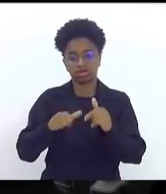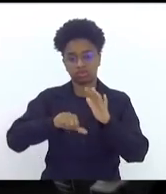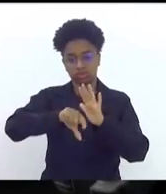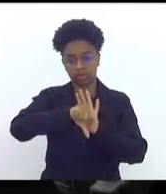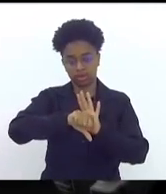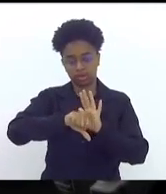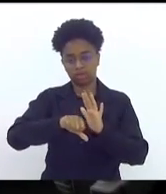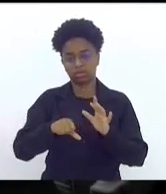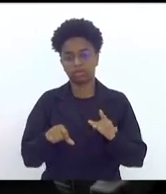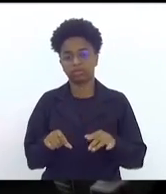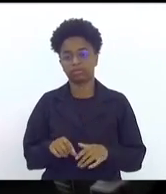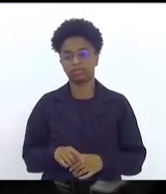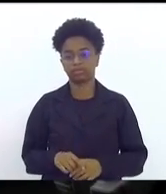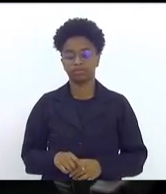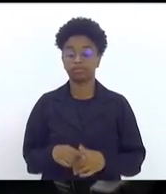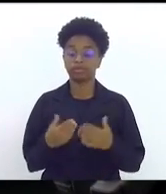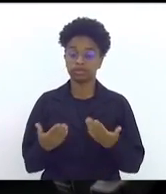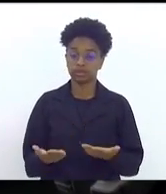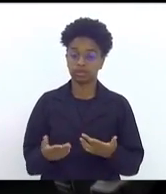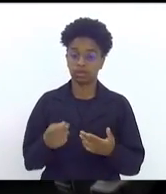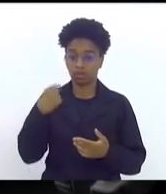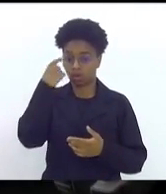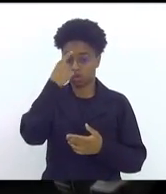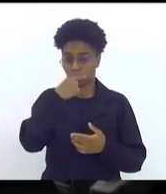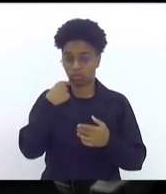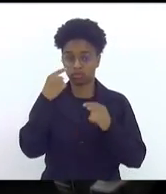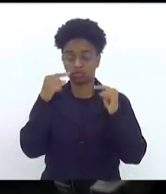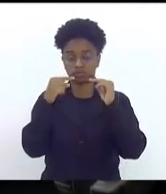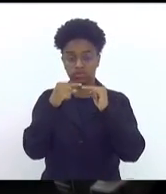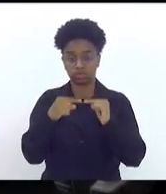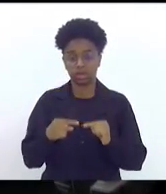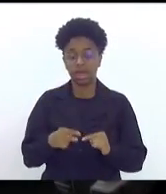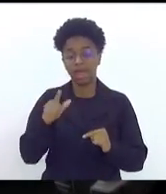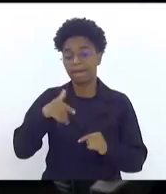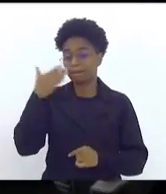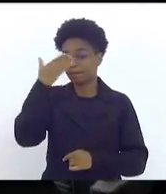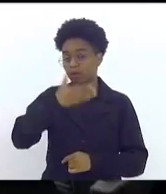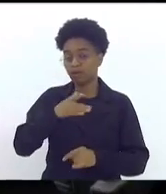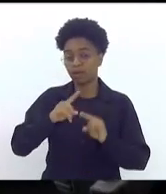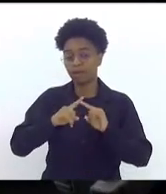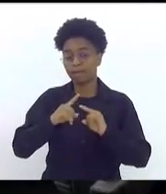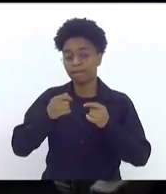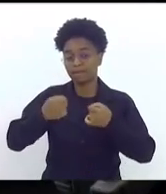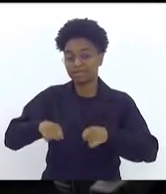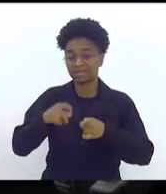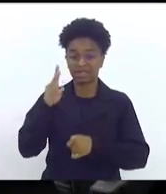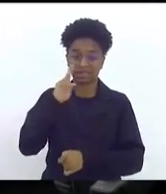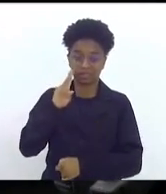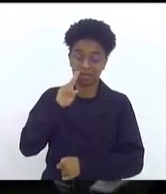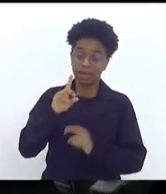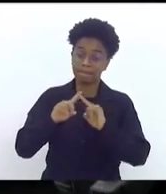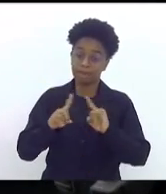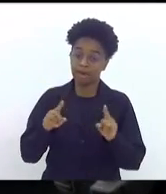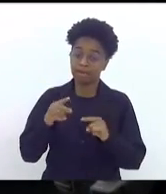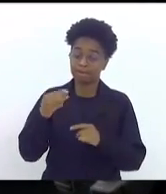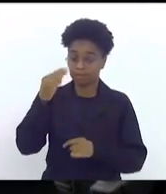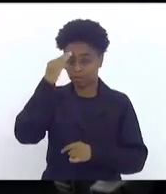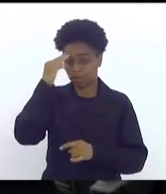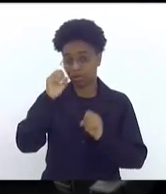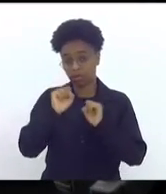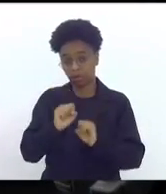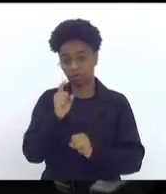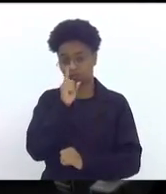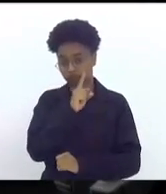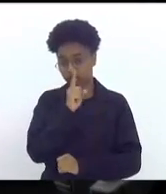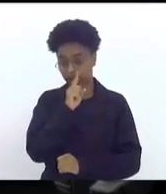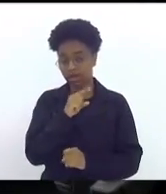O reconhecimento de pessoas é, portanto, volto a dizer, uma prova dependente da memória. E a memória é suscetível de falhas.